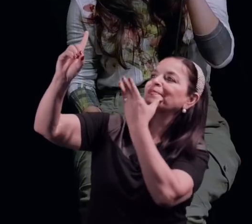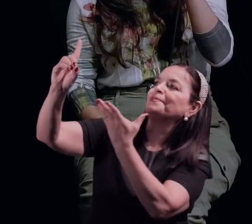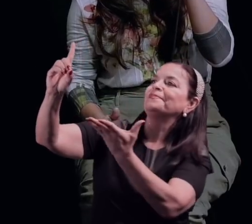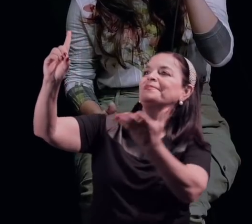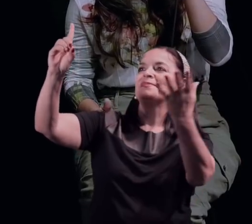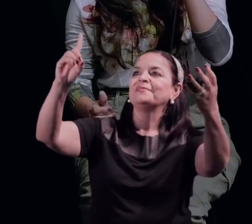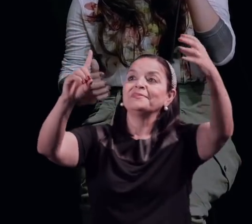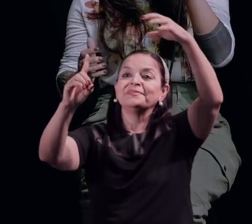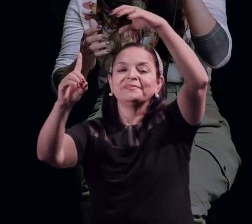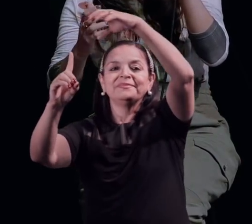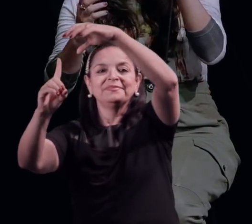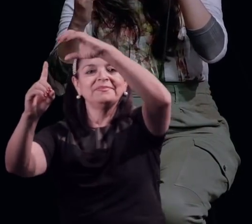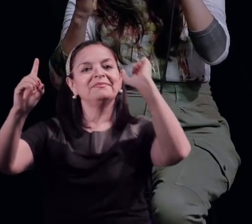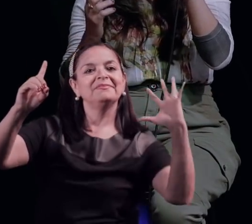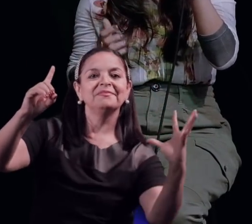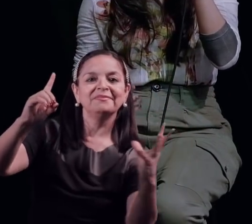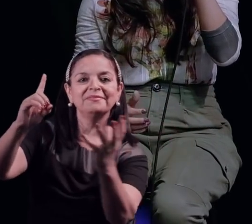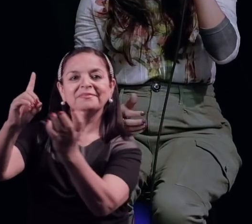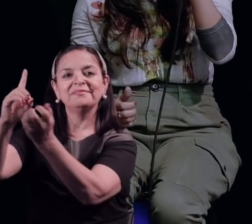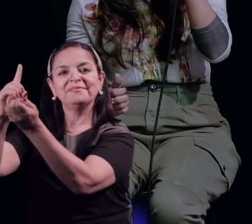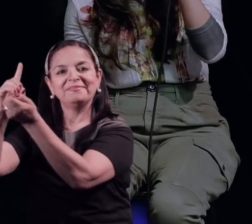Salvador, Deus bendito, Rei